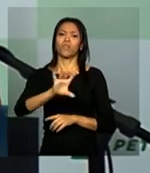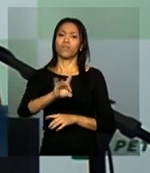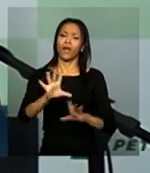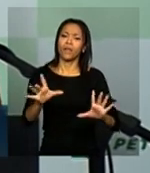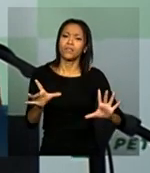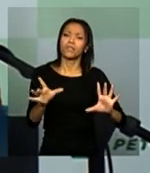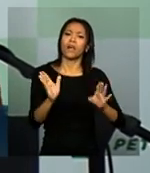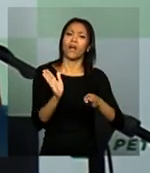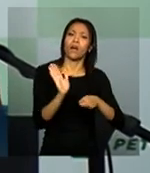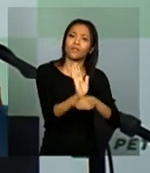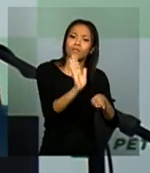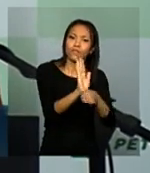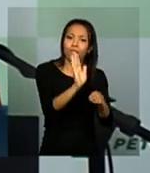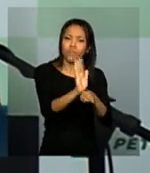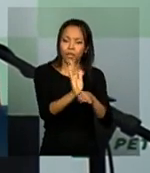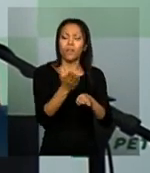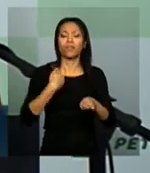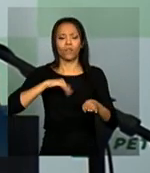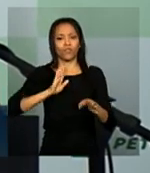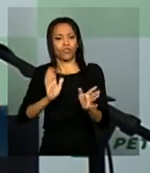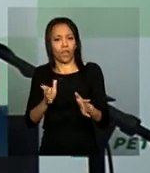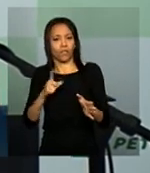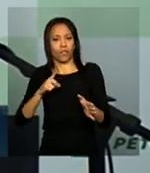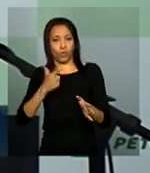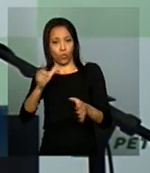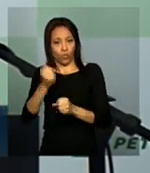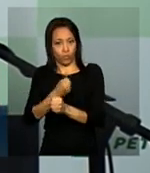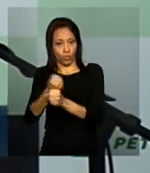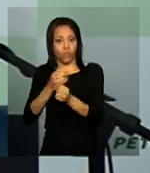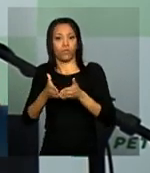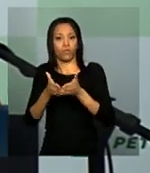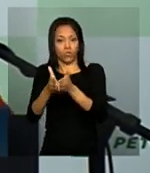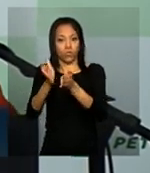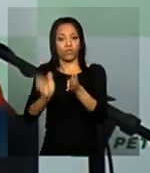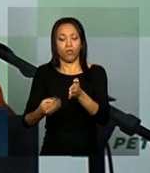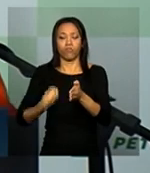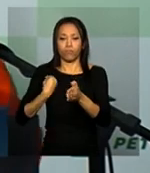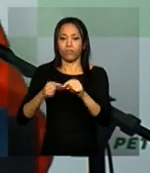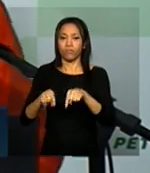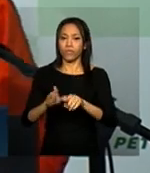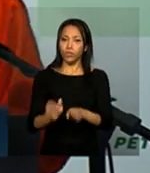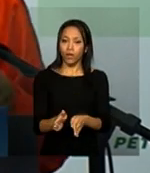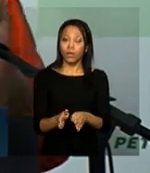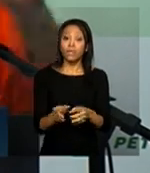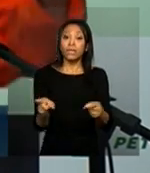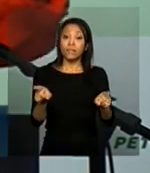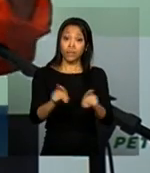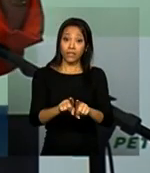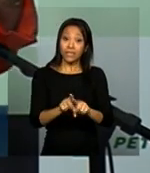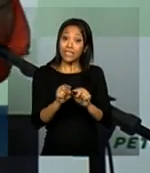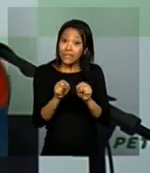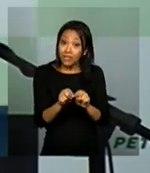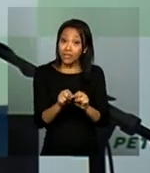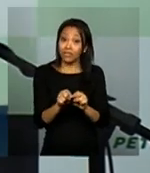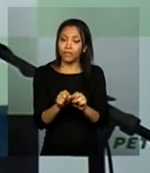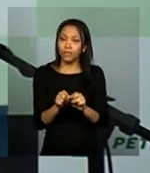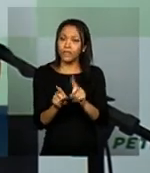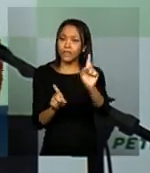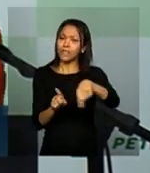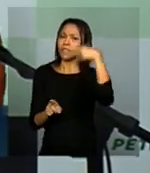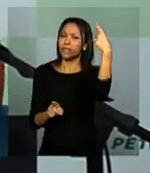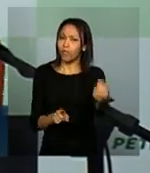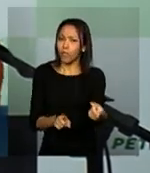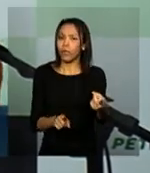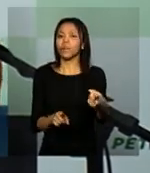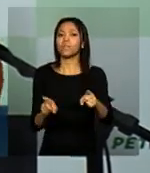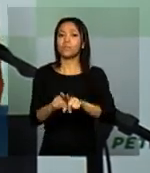os corredores fluviais que nós já temos investimento aqui. E isso é uma coisa. E depois o